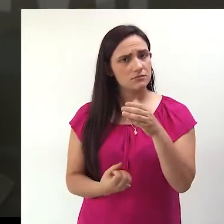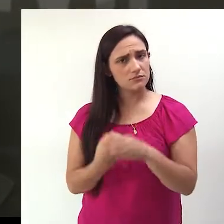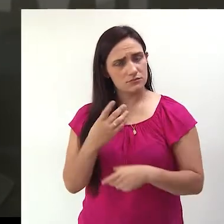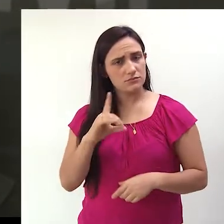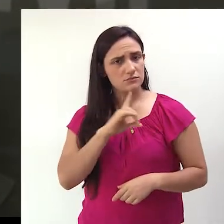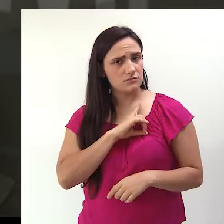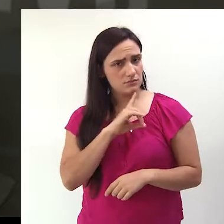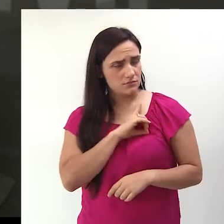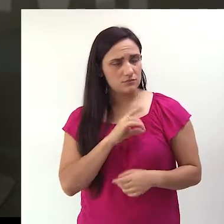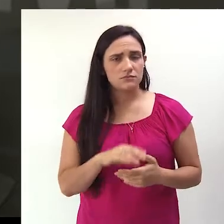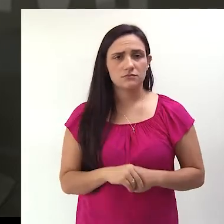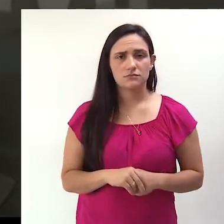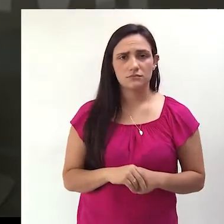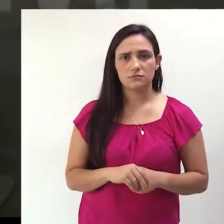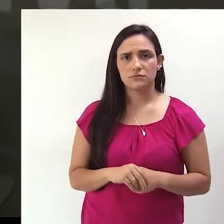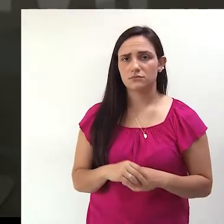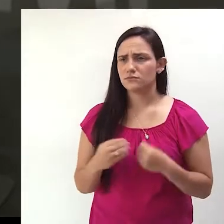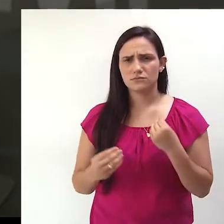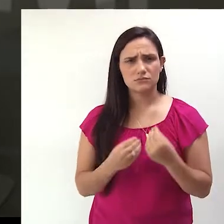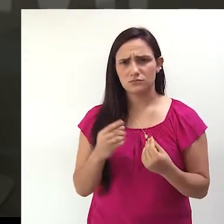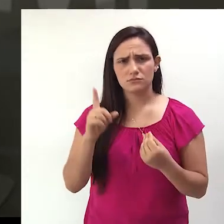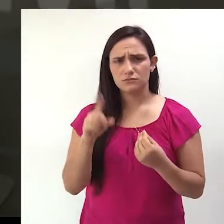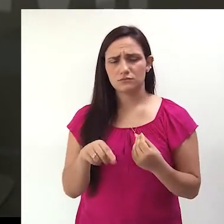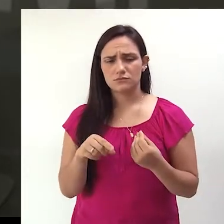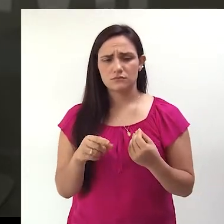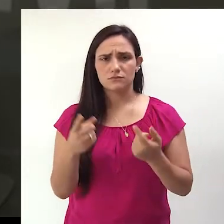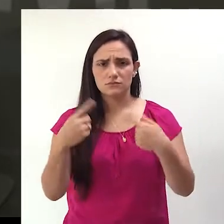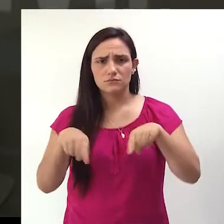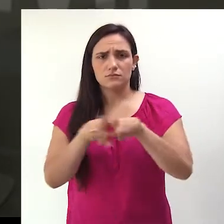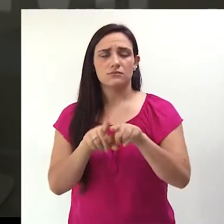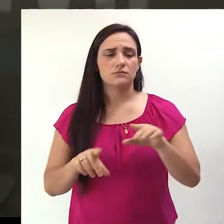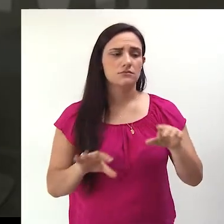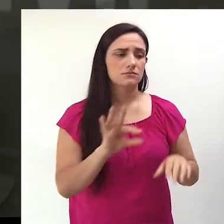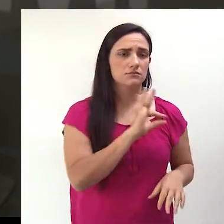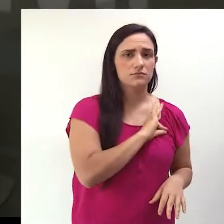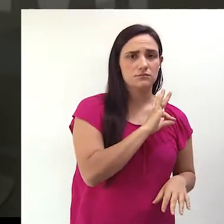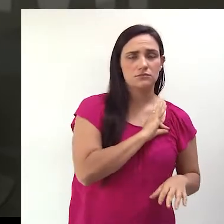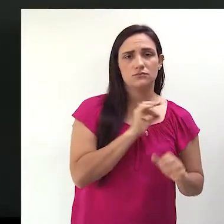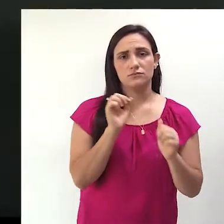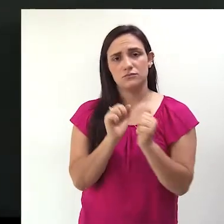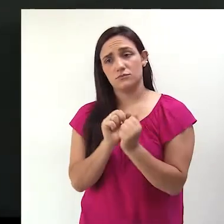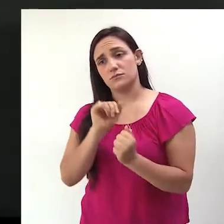da Deleagro. Como que é a parceria da polícia da Deleagro com a